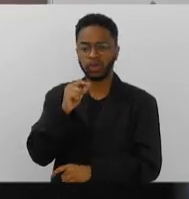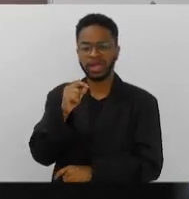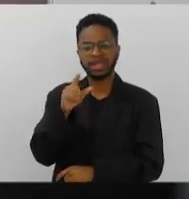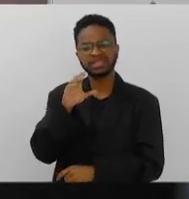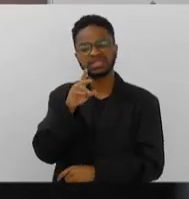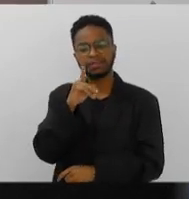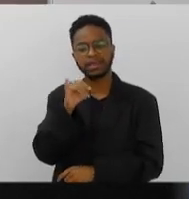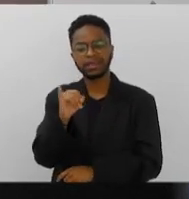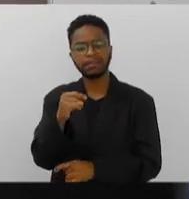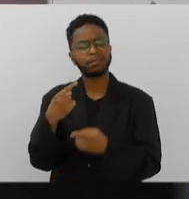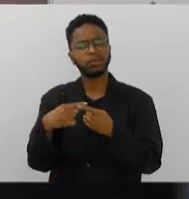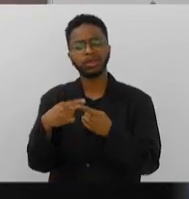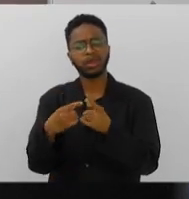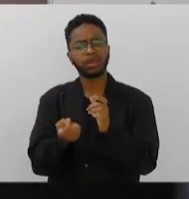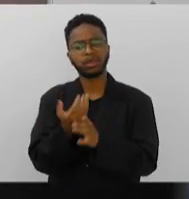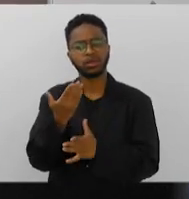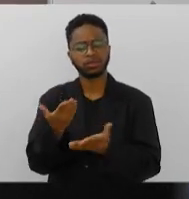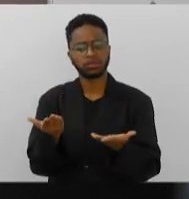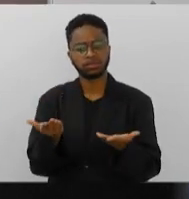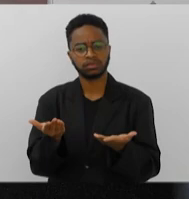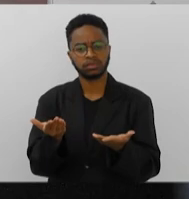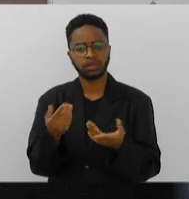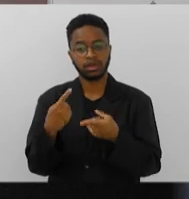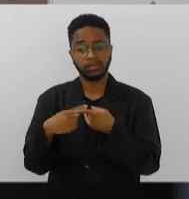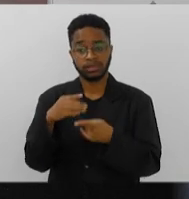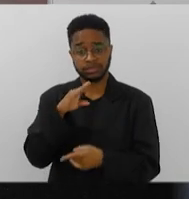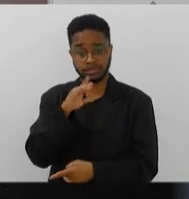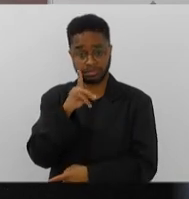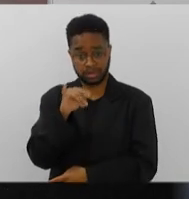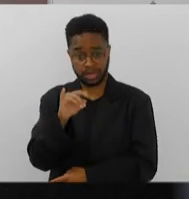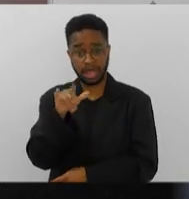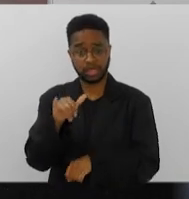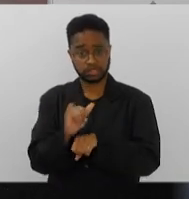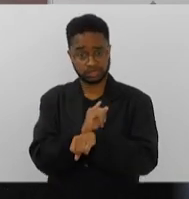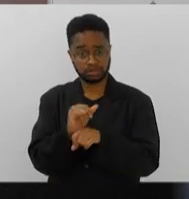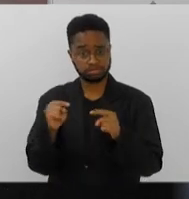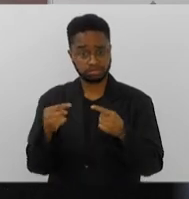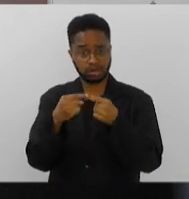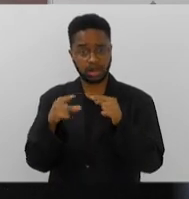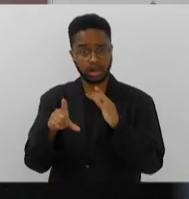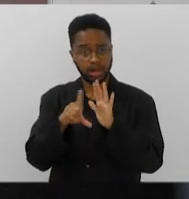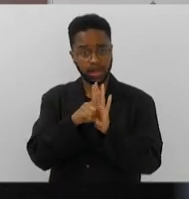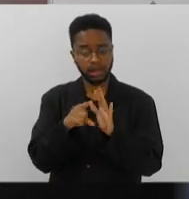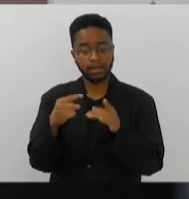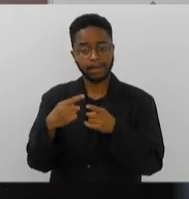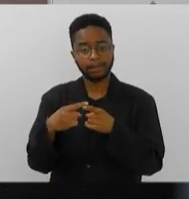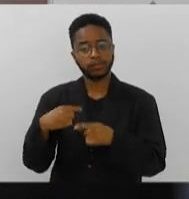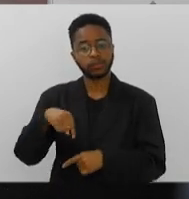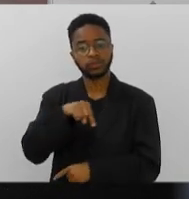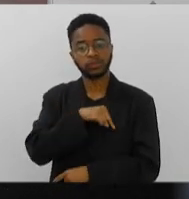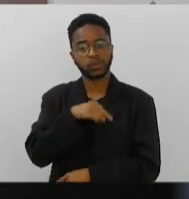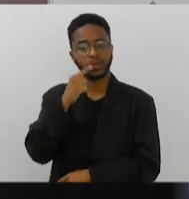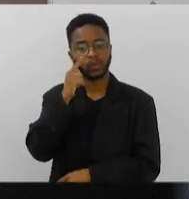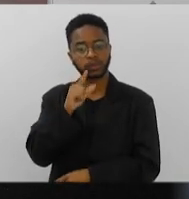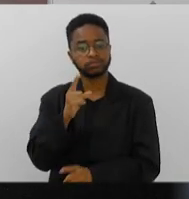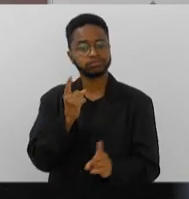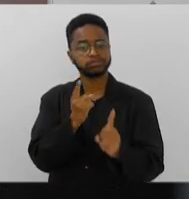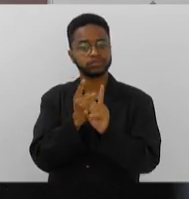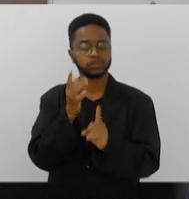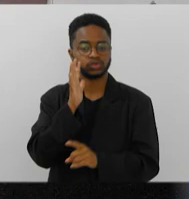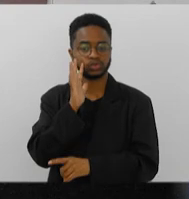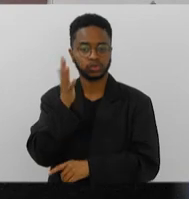que logo a CPI? Eu falei, não. A CPI é um instrumento absolutamente legal para que nós pudéssemos encontrar